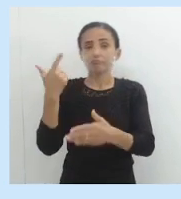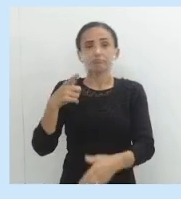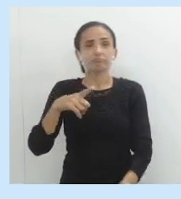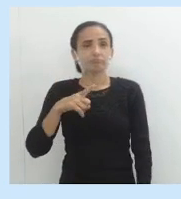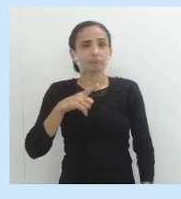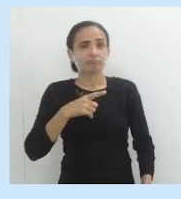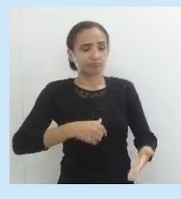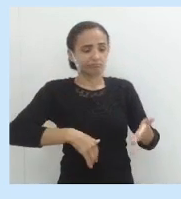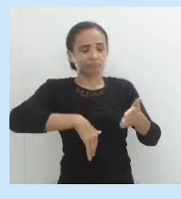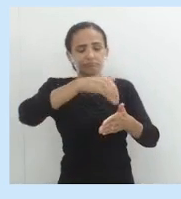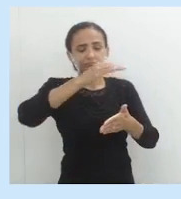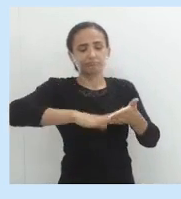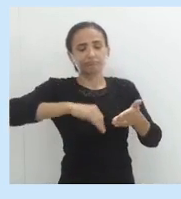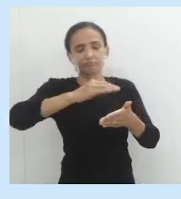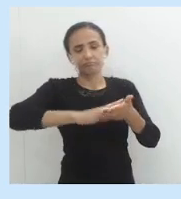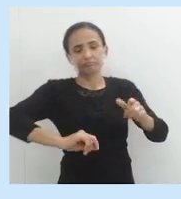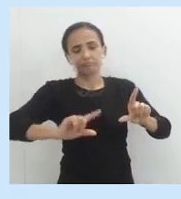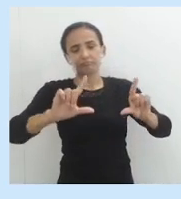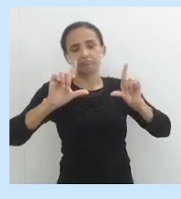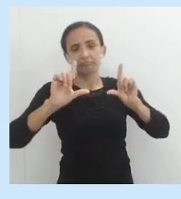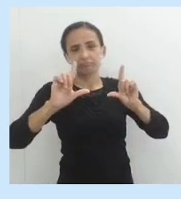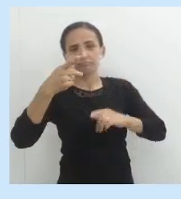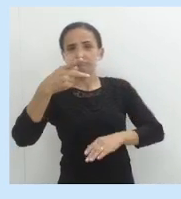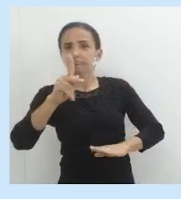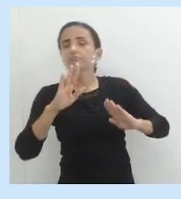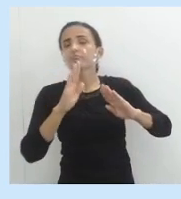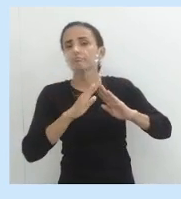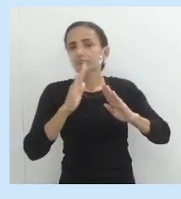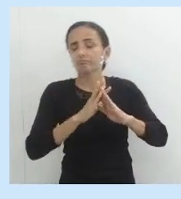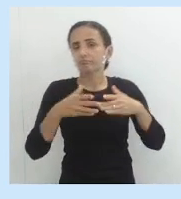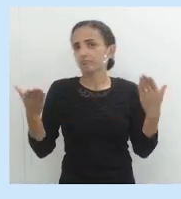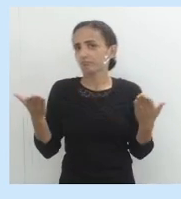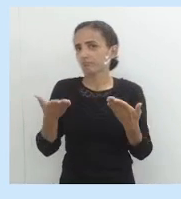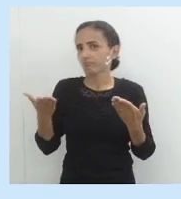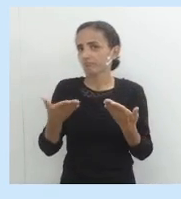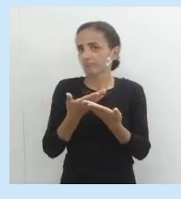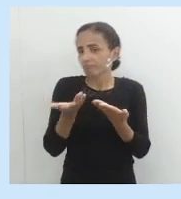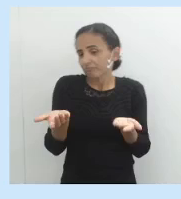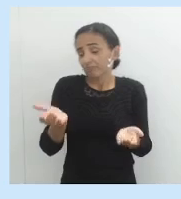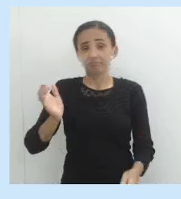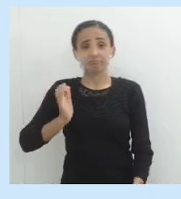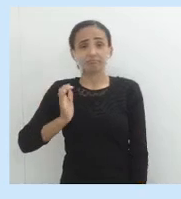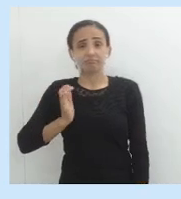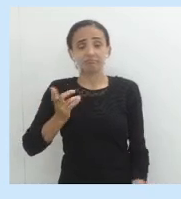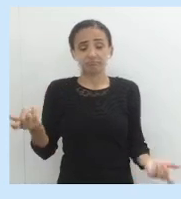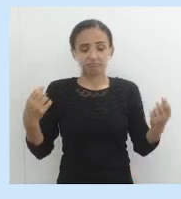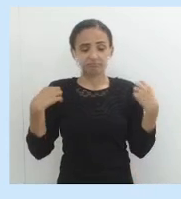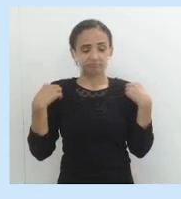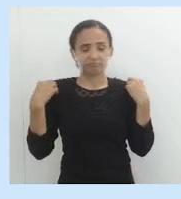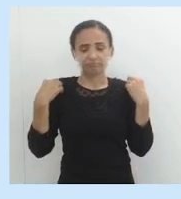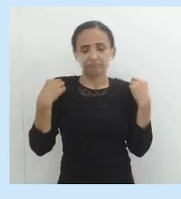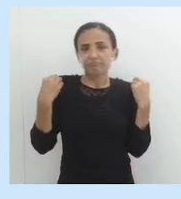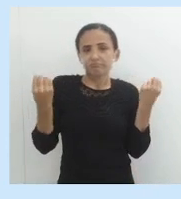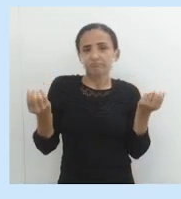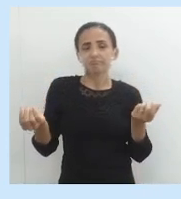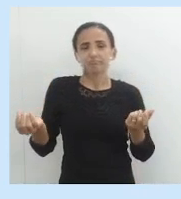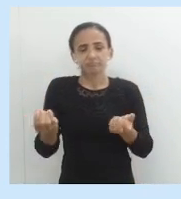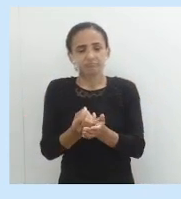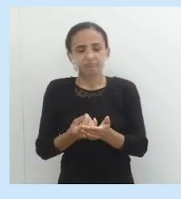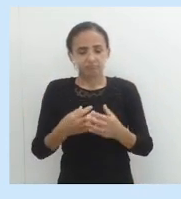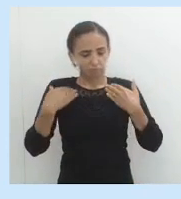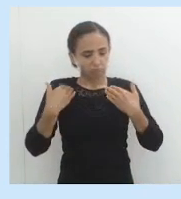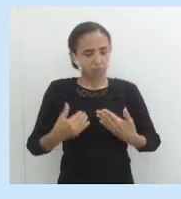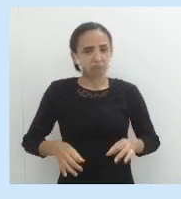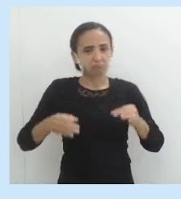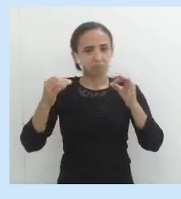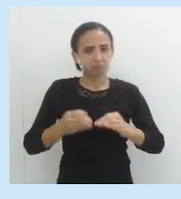obra de arte. Então, você contratar um artista e decorar a sua casa, decorar os seus palácios, né, decorar a igreja com